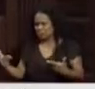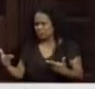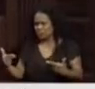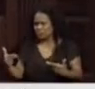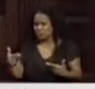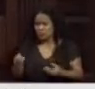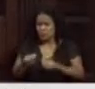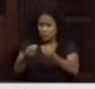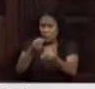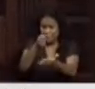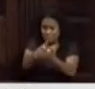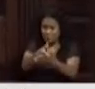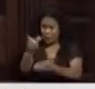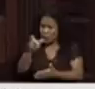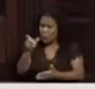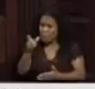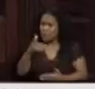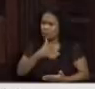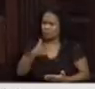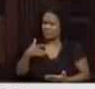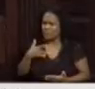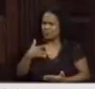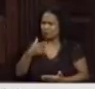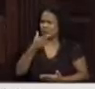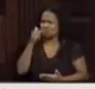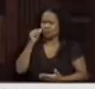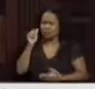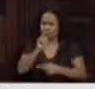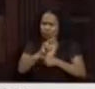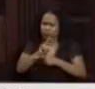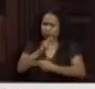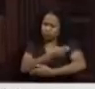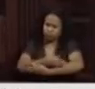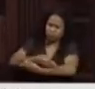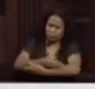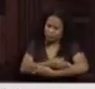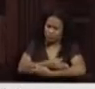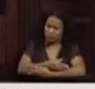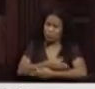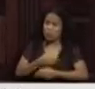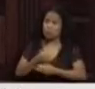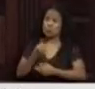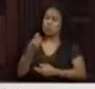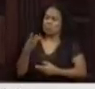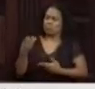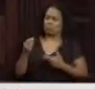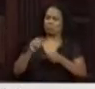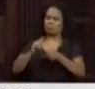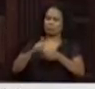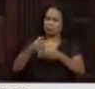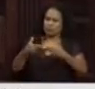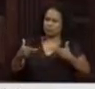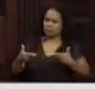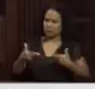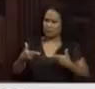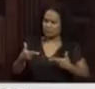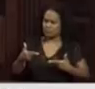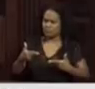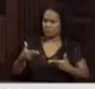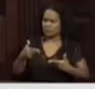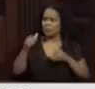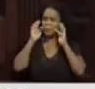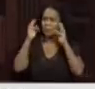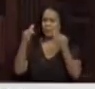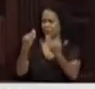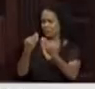de saúde para essa babá, que tantos serviços prestou à vida dele e à família